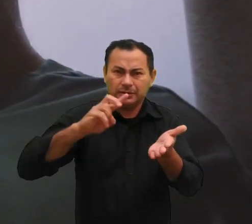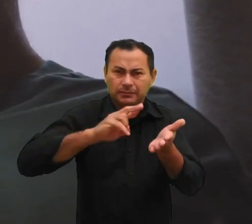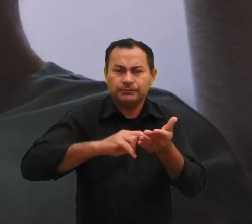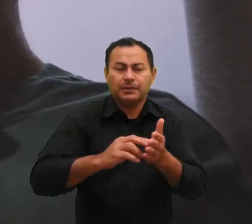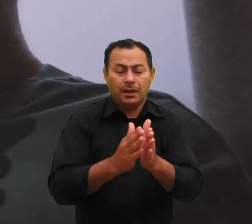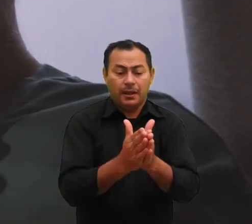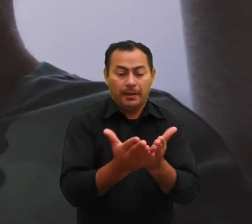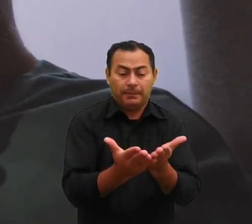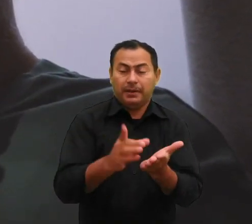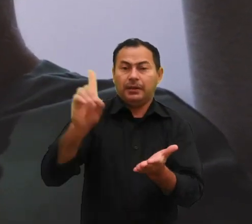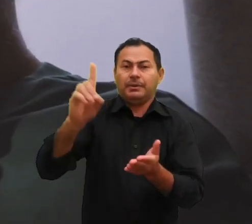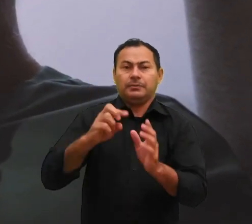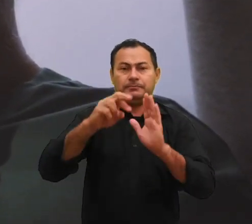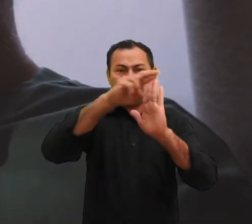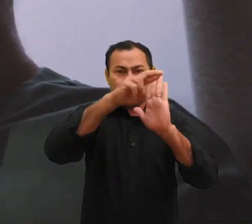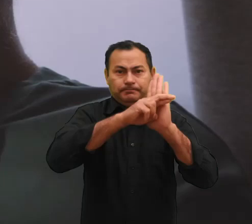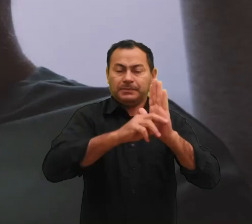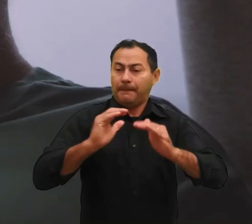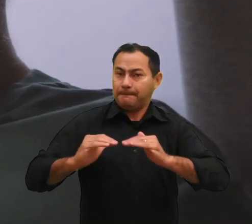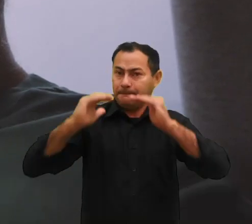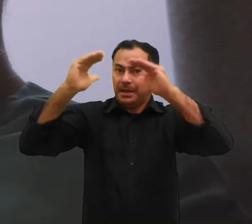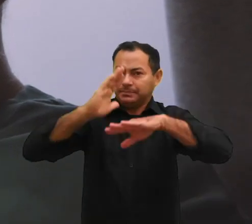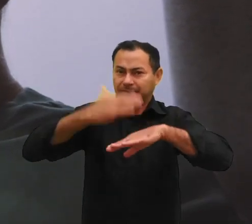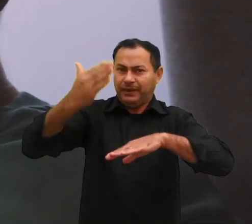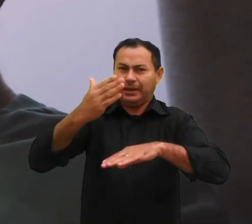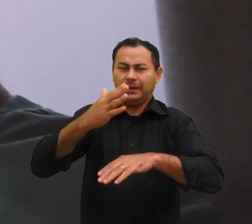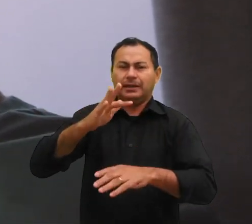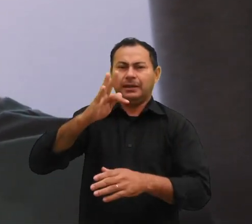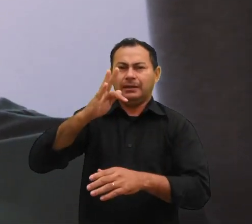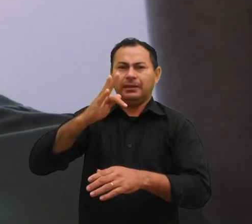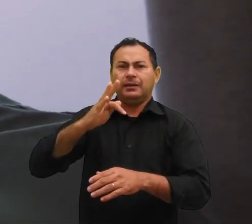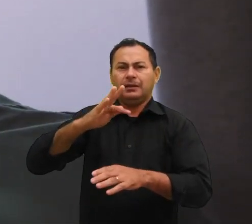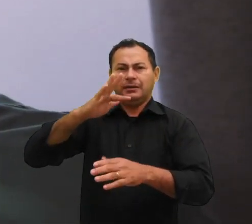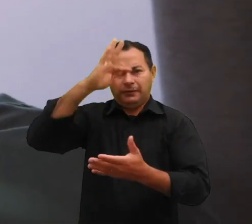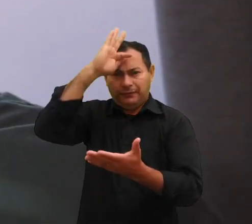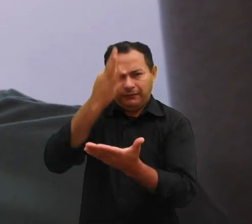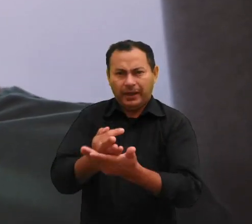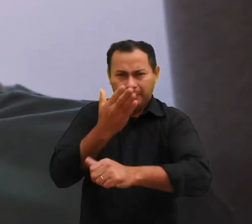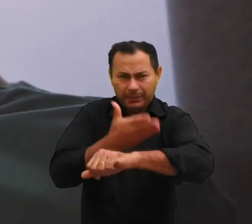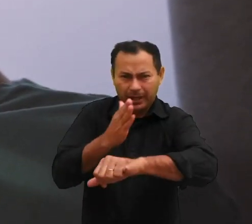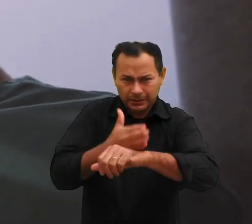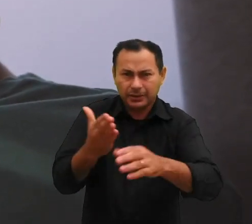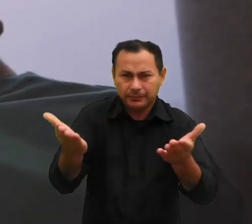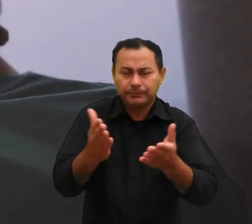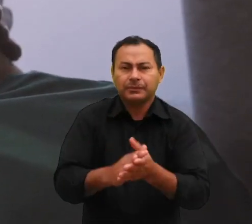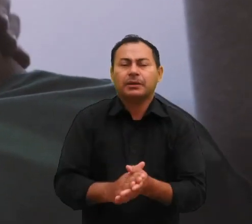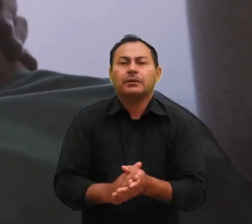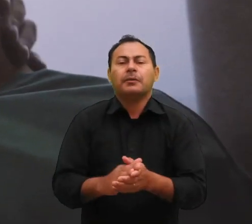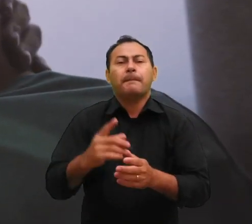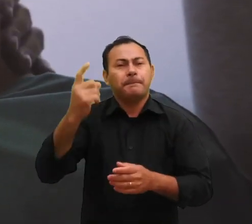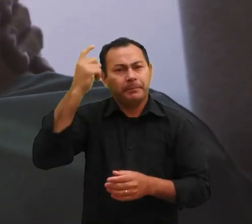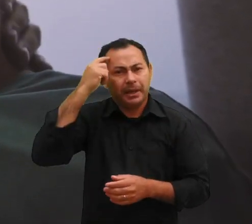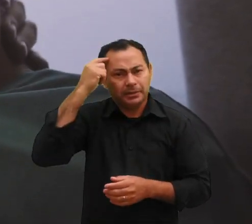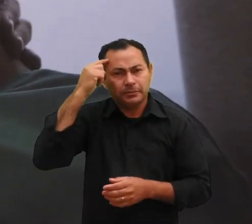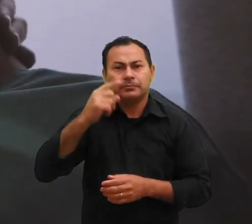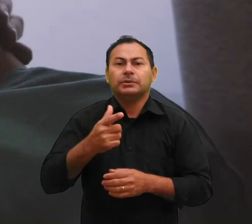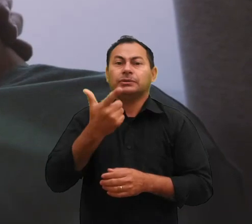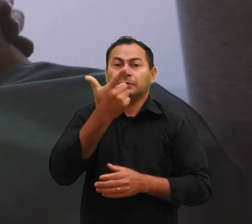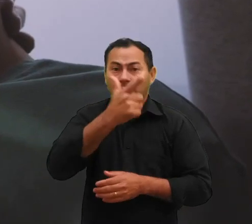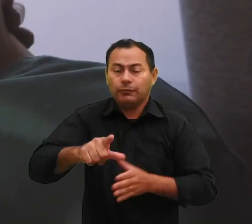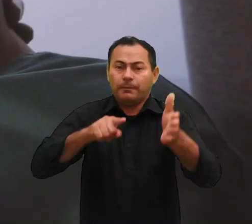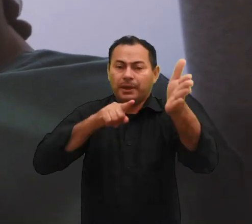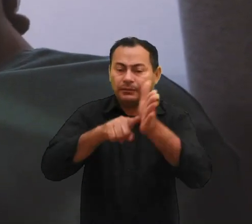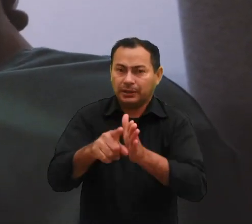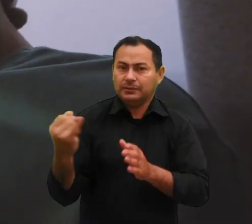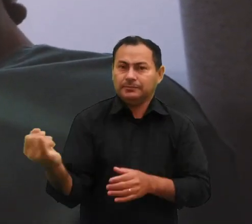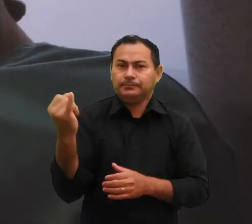Escrituras? A Bíblia tem sido a sua regra máxima de fé e prática? Pense nisso, hein? Eu vou fazer mais uma vez essa